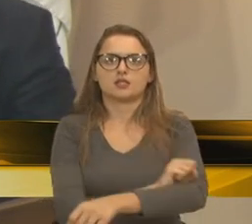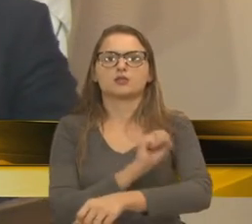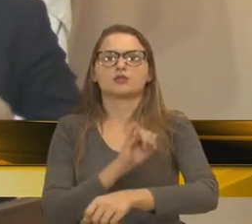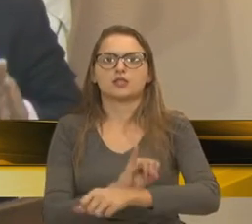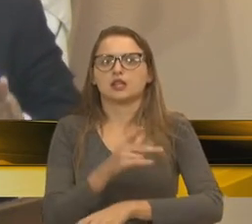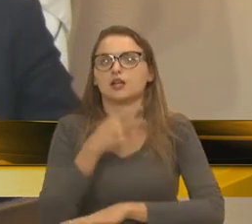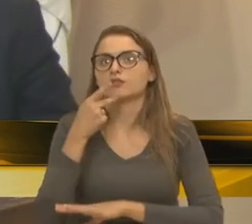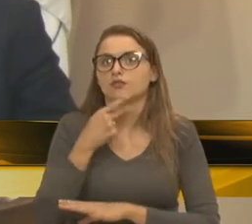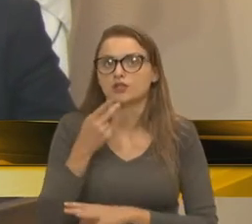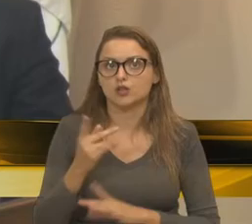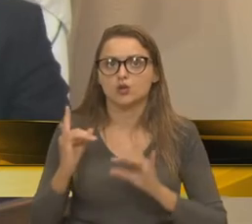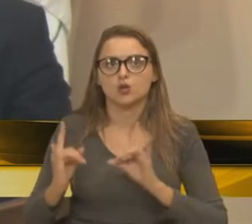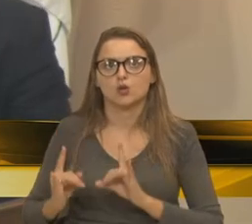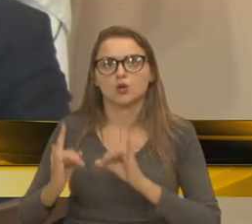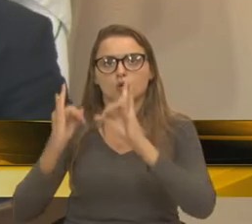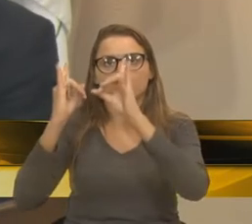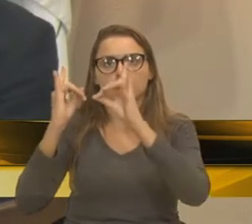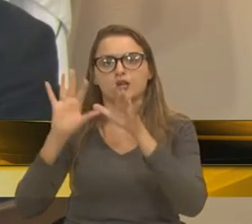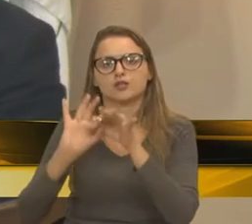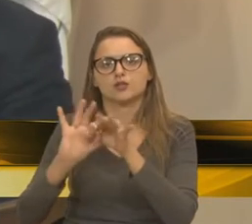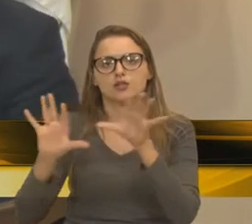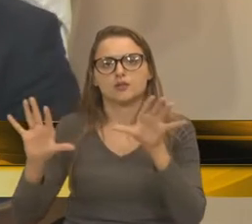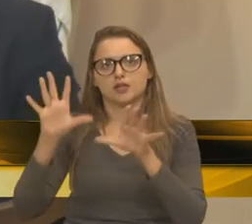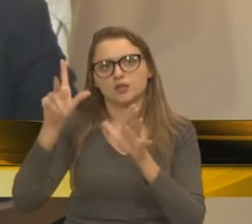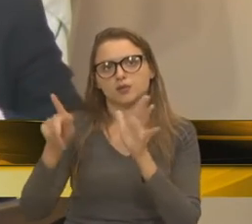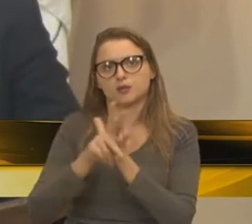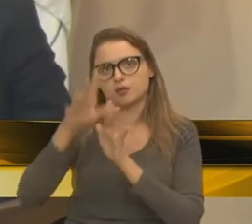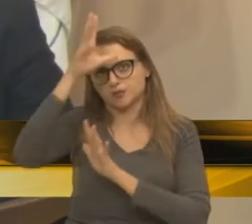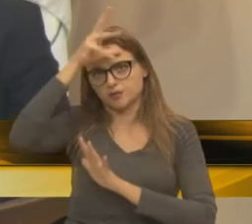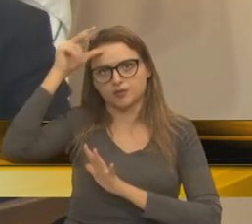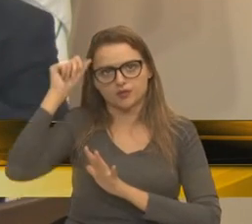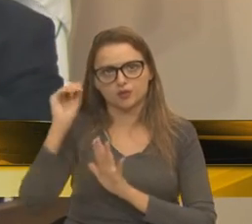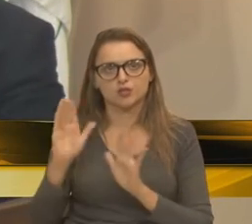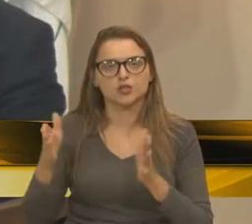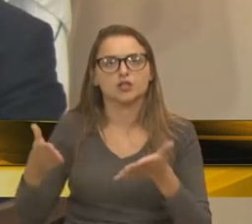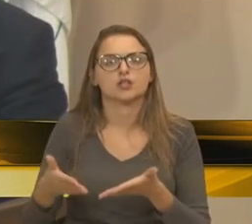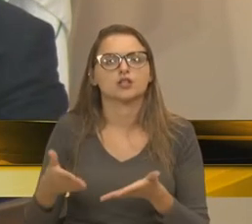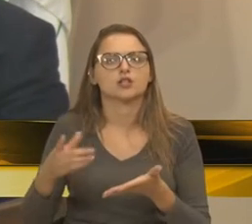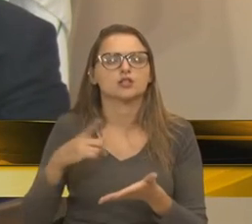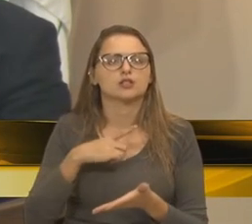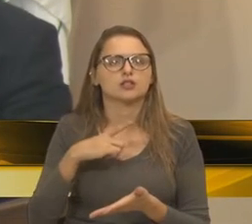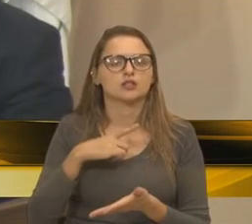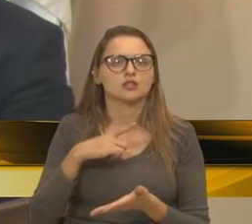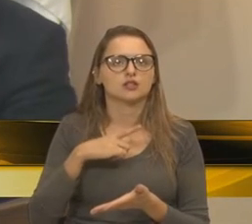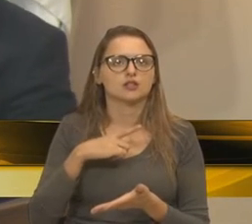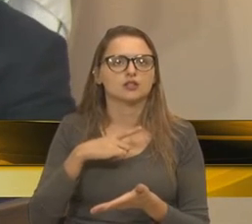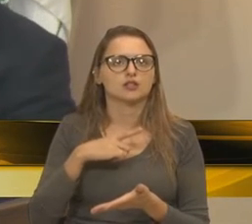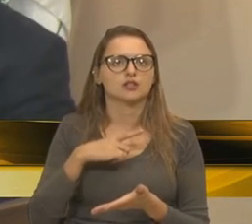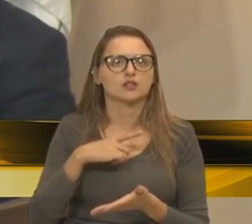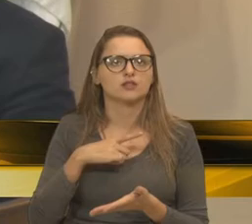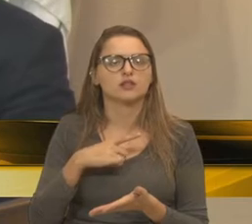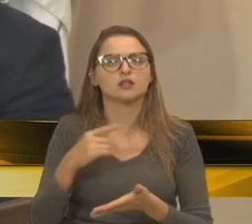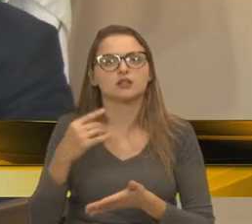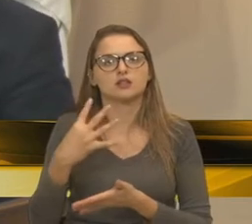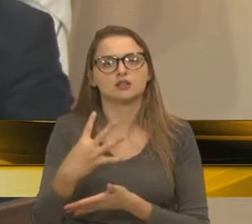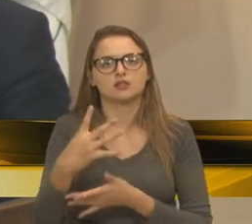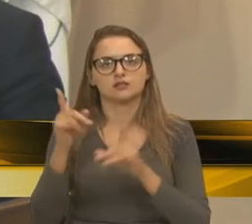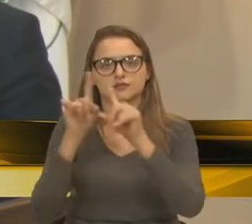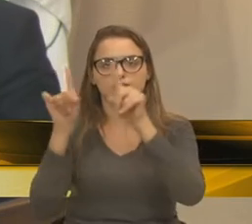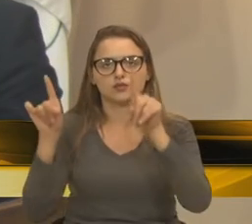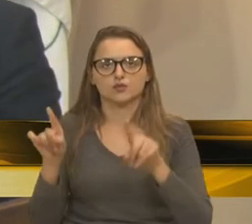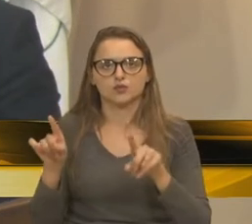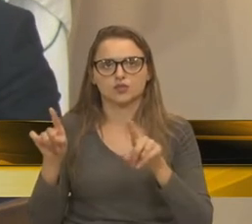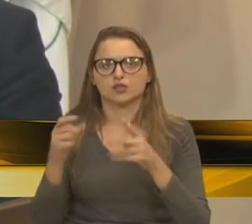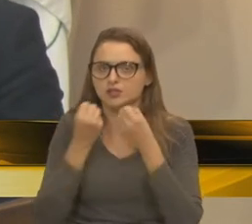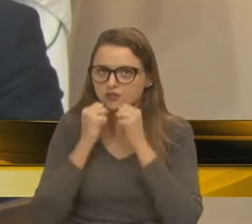disse: esse prédio foi cedido pela prefeitura ao Senai. E já teve ali uma Kombi com 4 servidores da